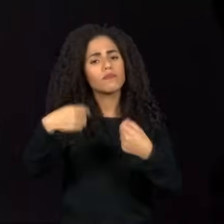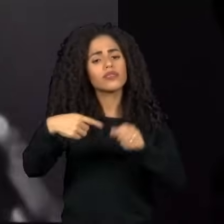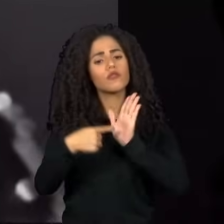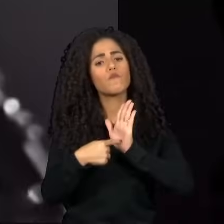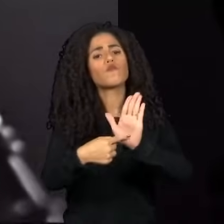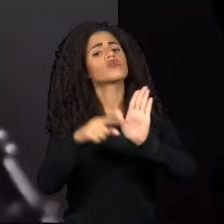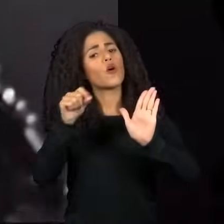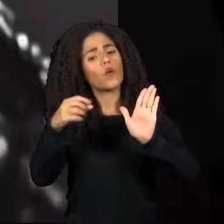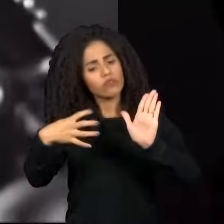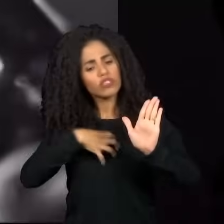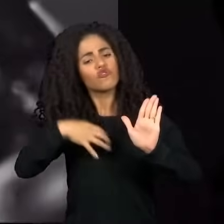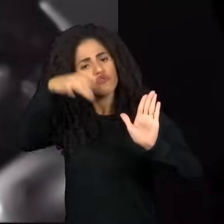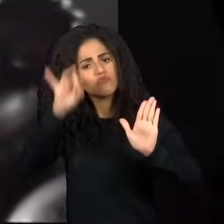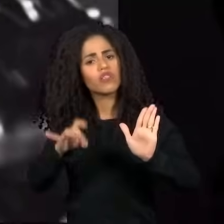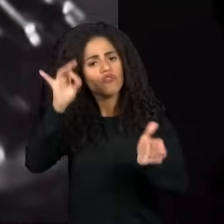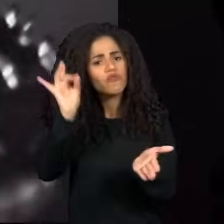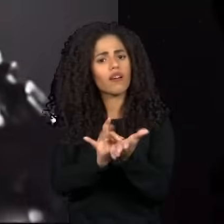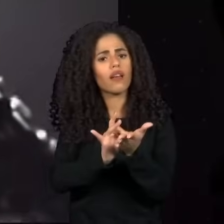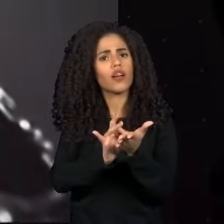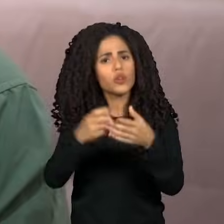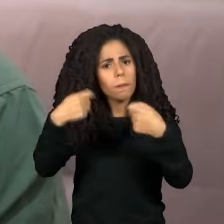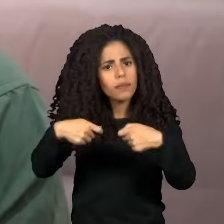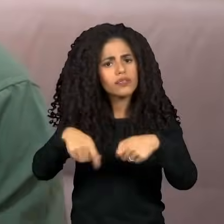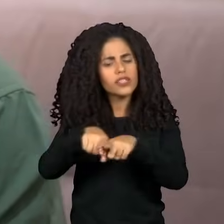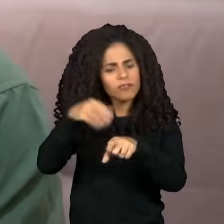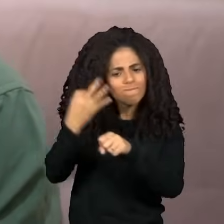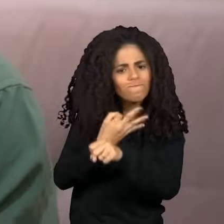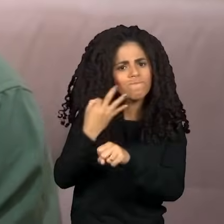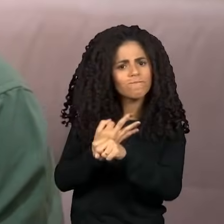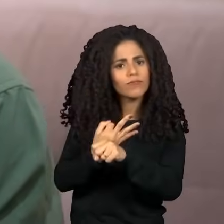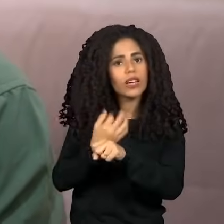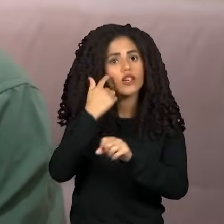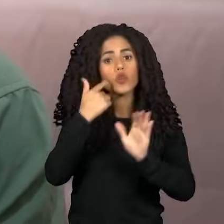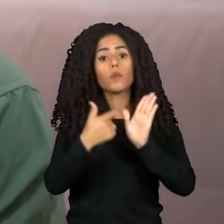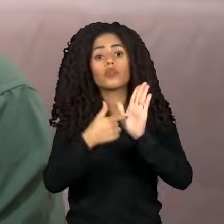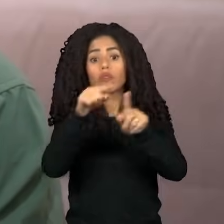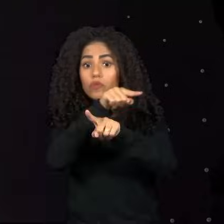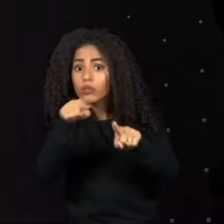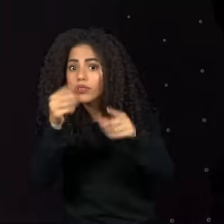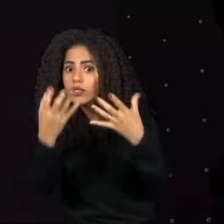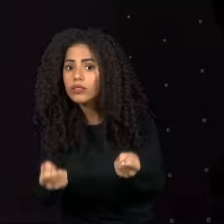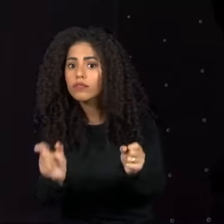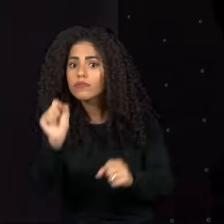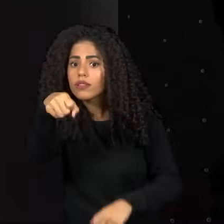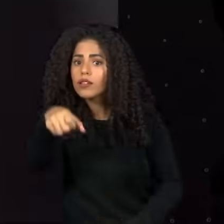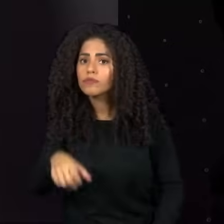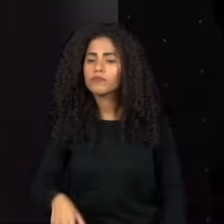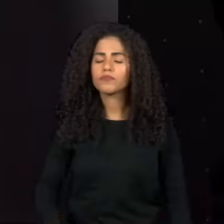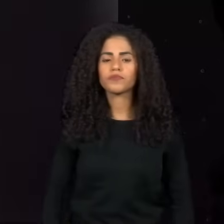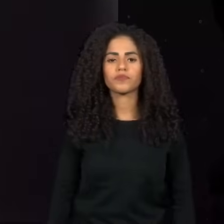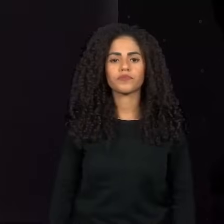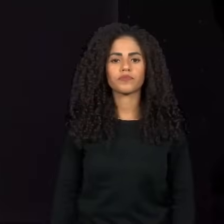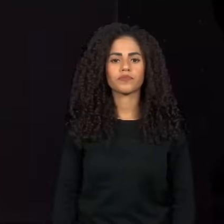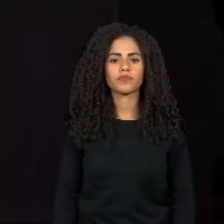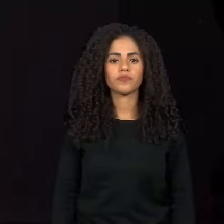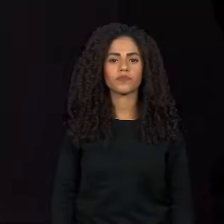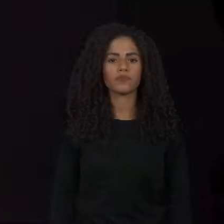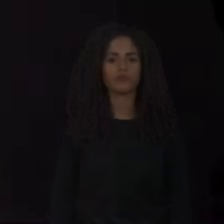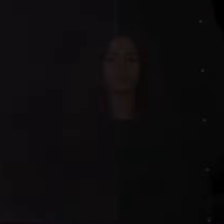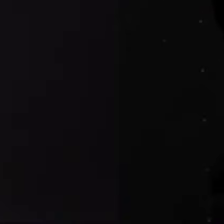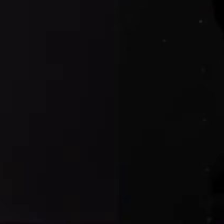próprio amigo o acusa, você tem que resistir. É quase como um código de, olha, vocês são bem-vindos aqui. Deixa que esta vida um